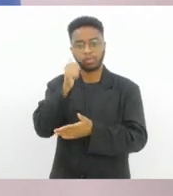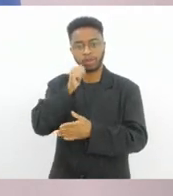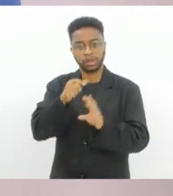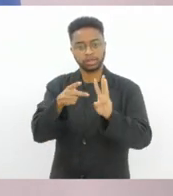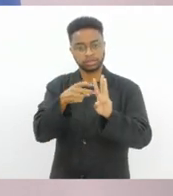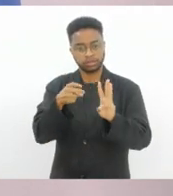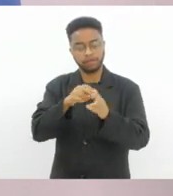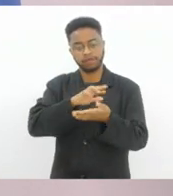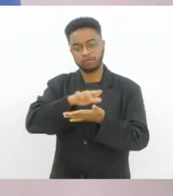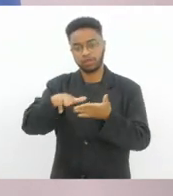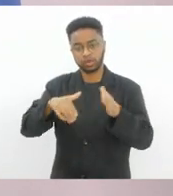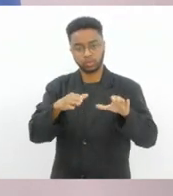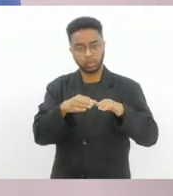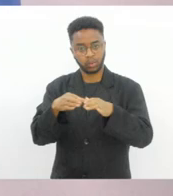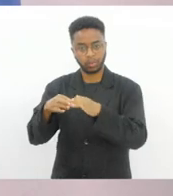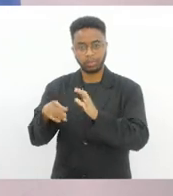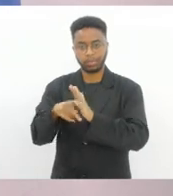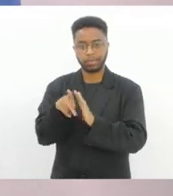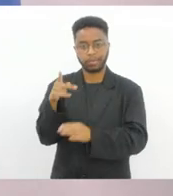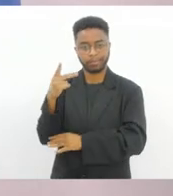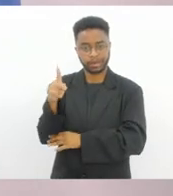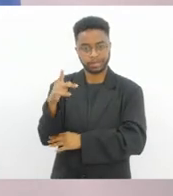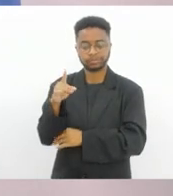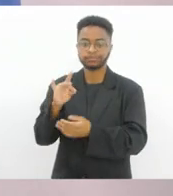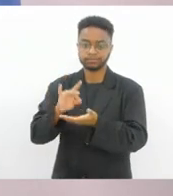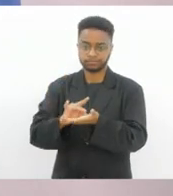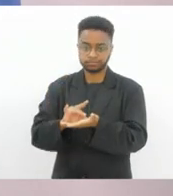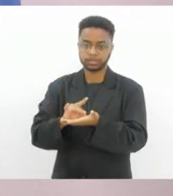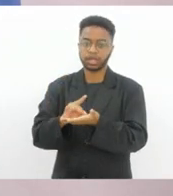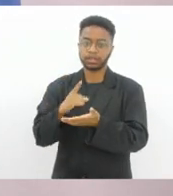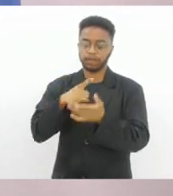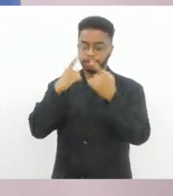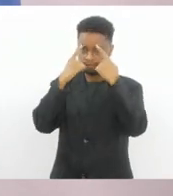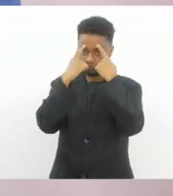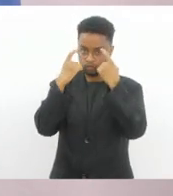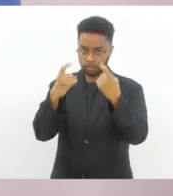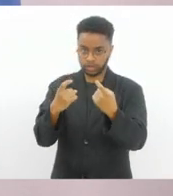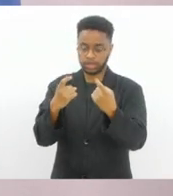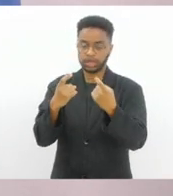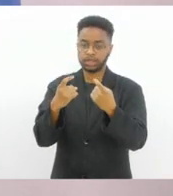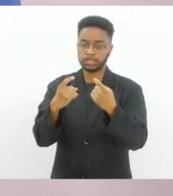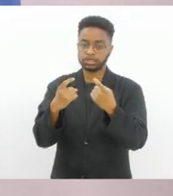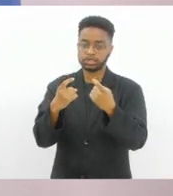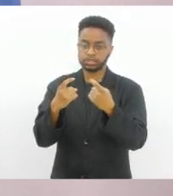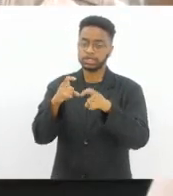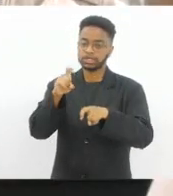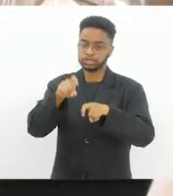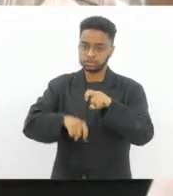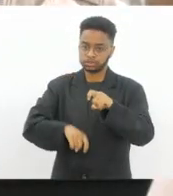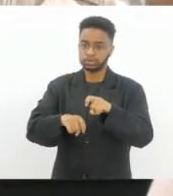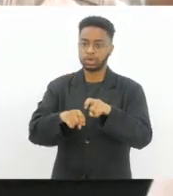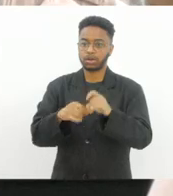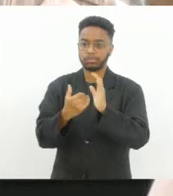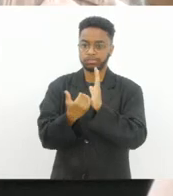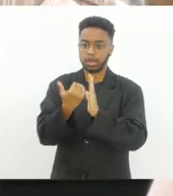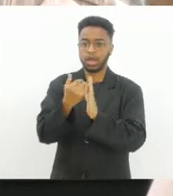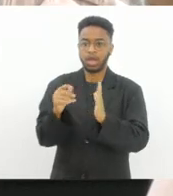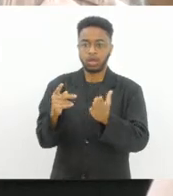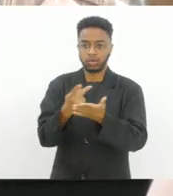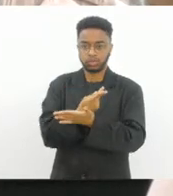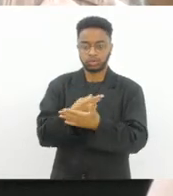diferentes aldeias de Paraty, e a situação também de violência sexual ela é grande nas